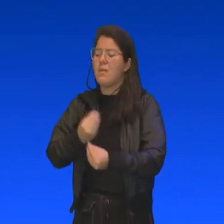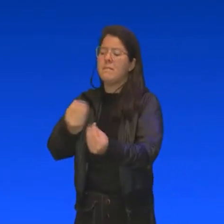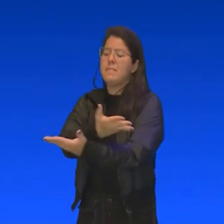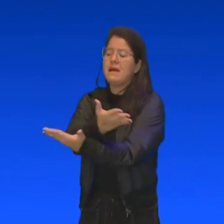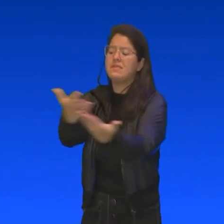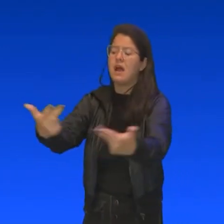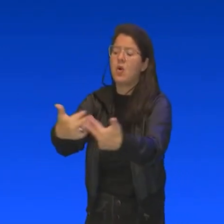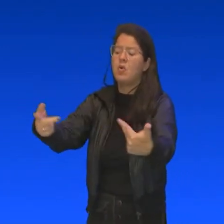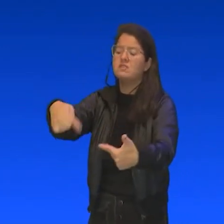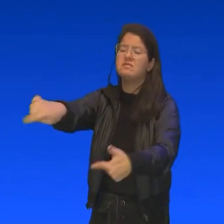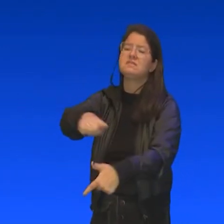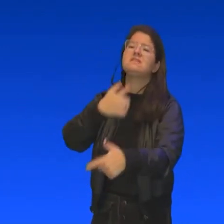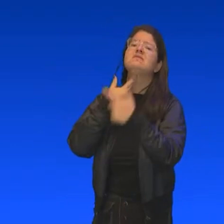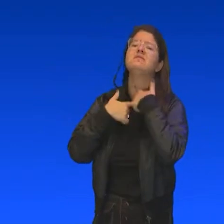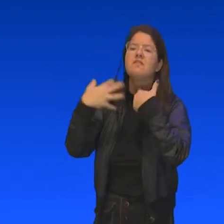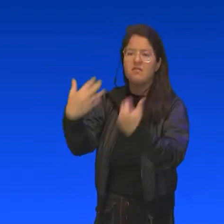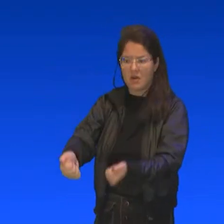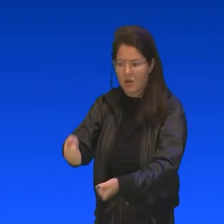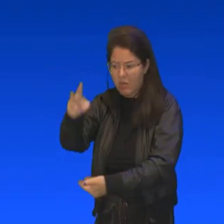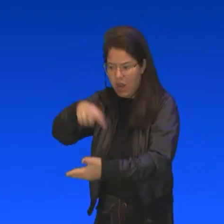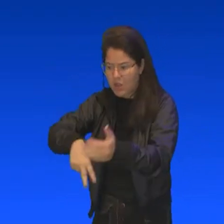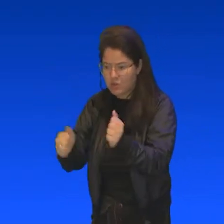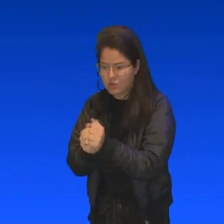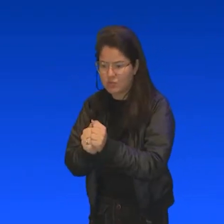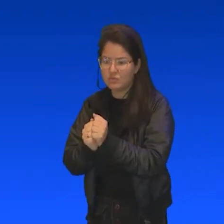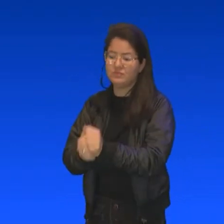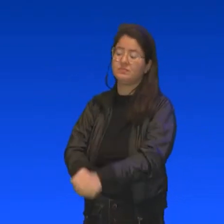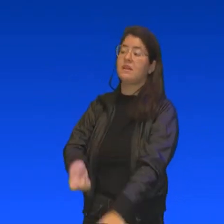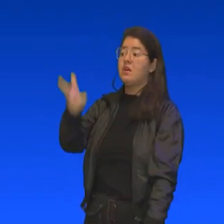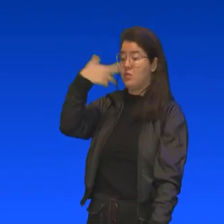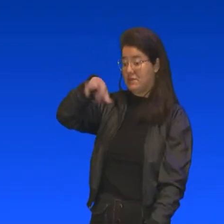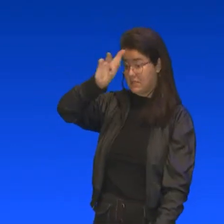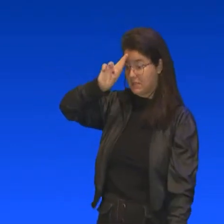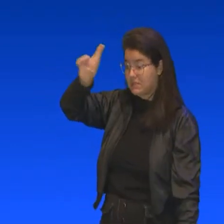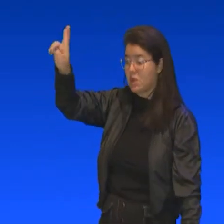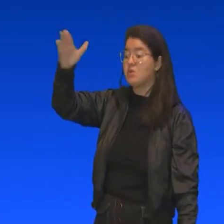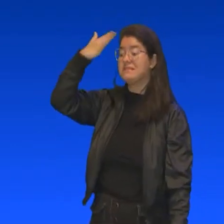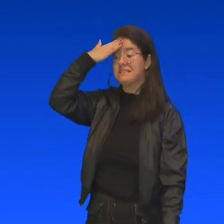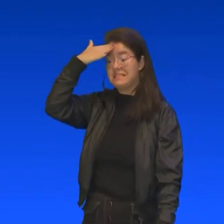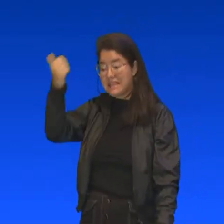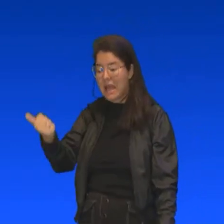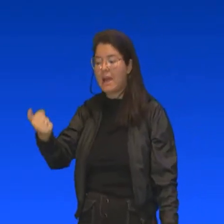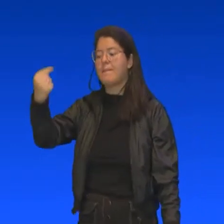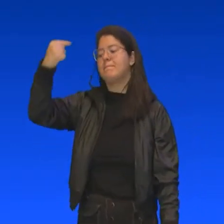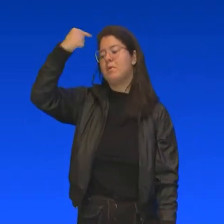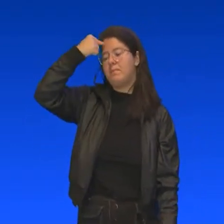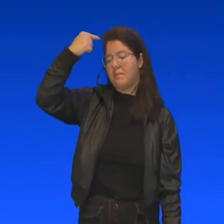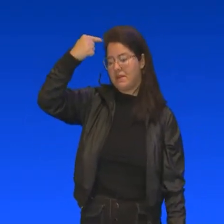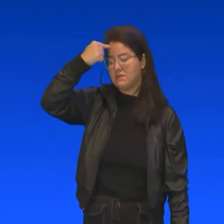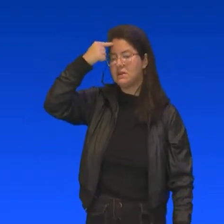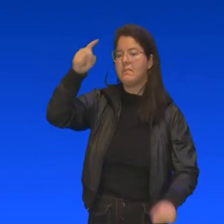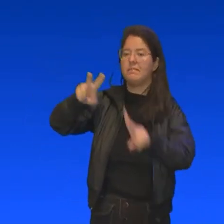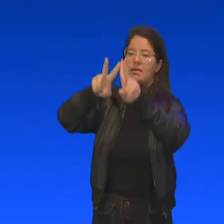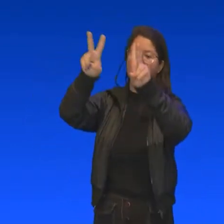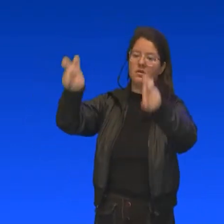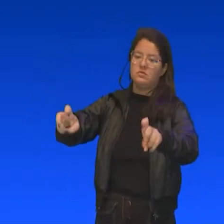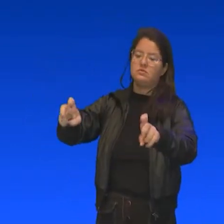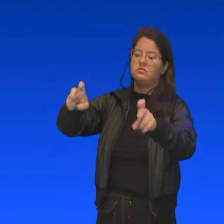que desejais. Vamos todos ler? Eu é que sei.